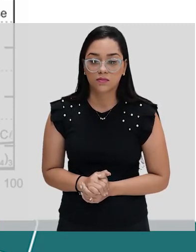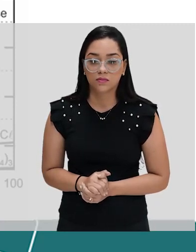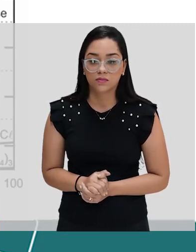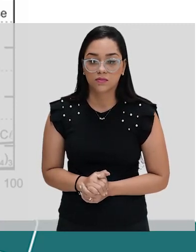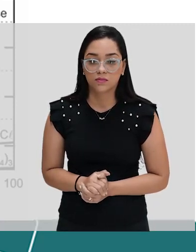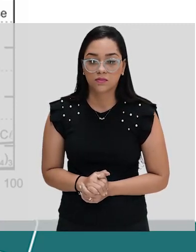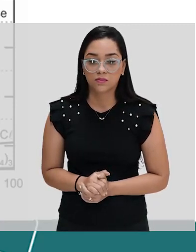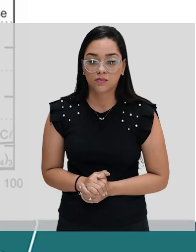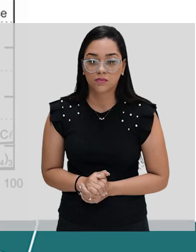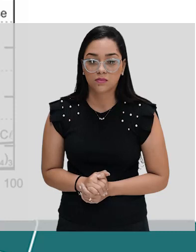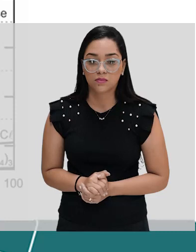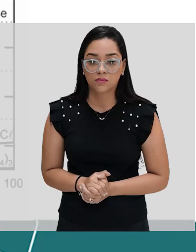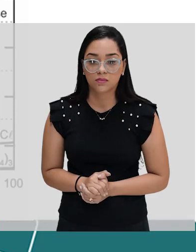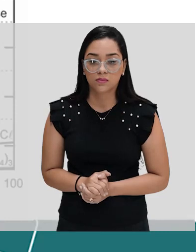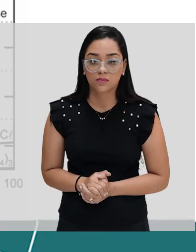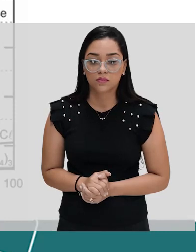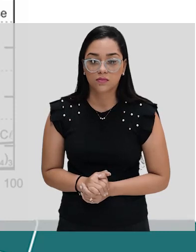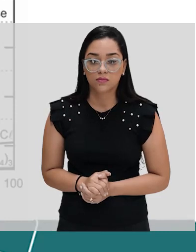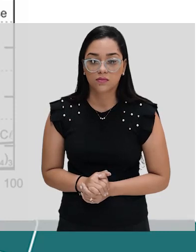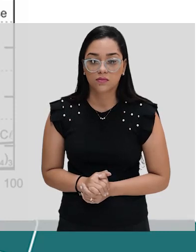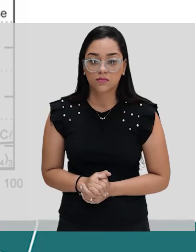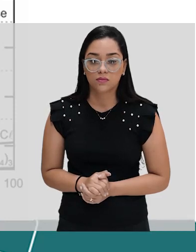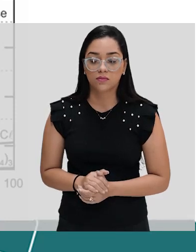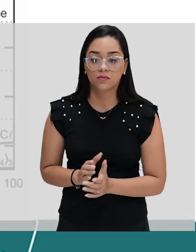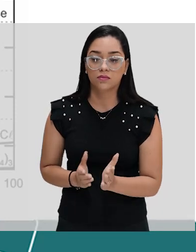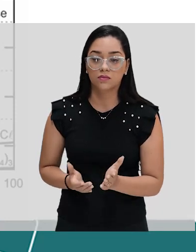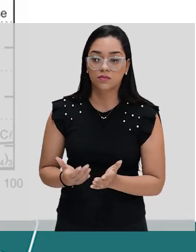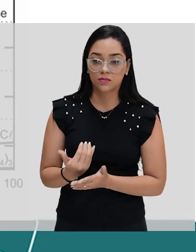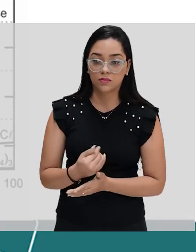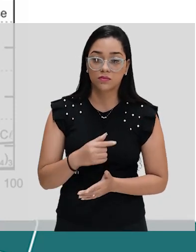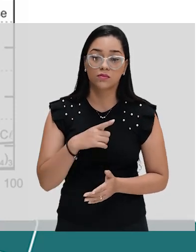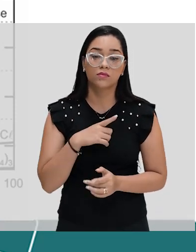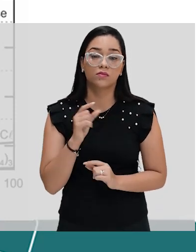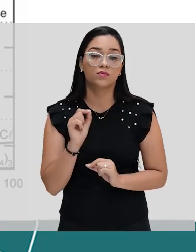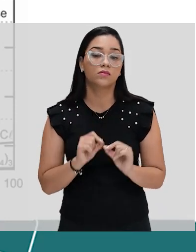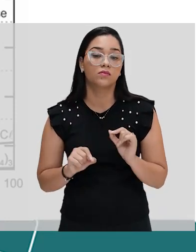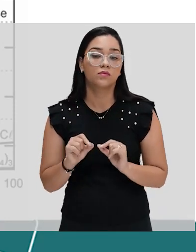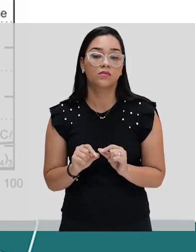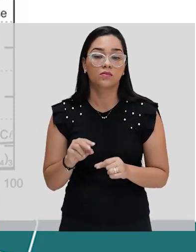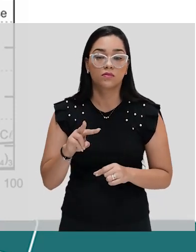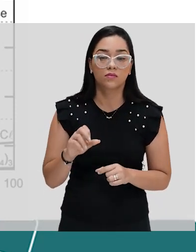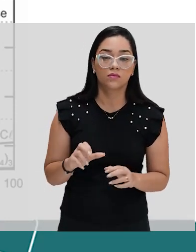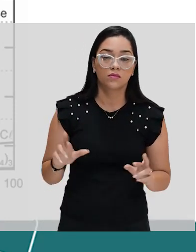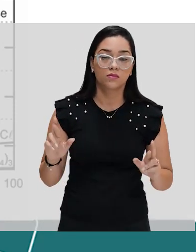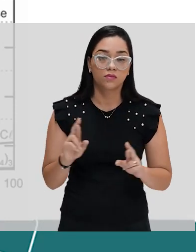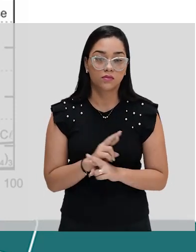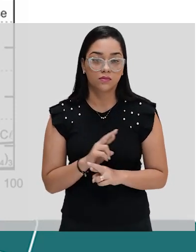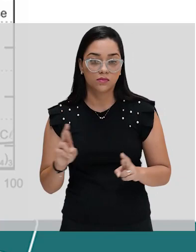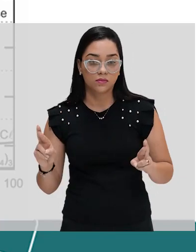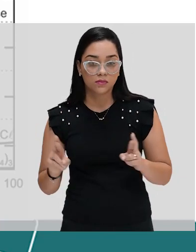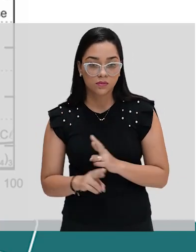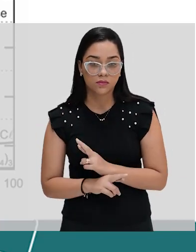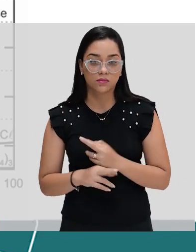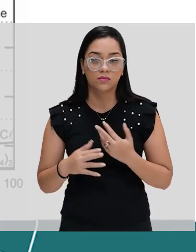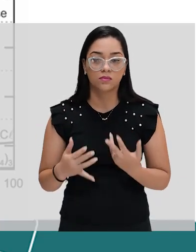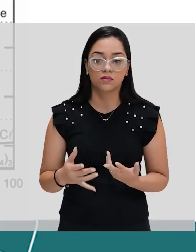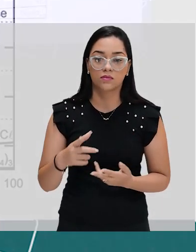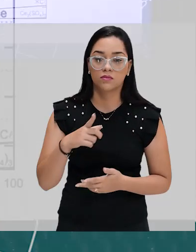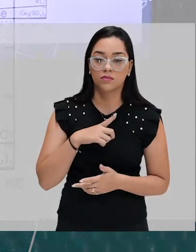da temperatura. Então, a curva de solubilidade ela vai relacionar, certo,